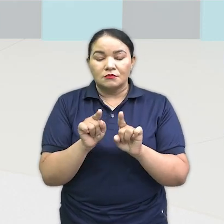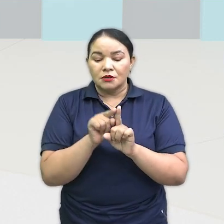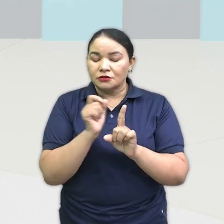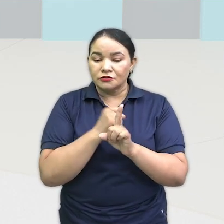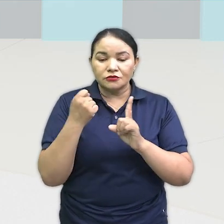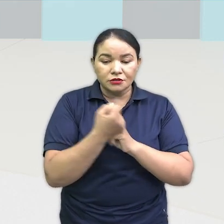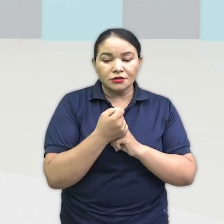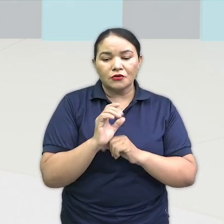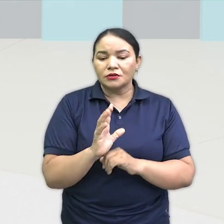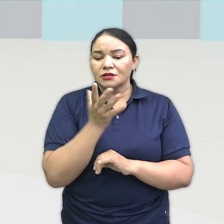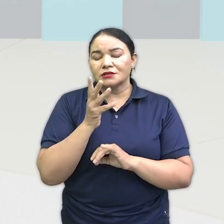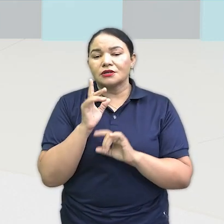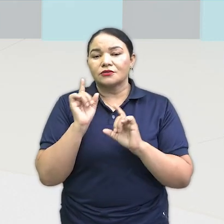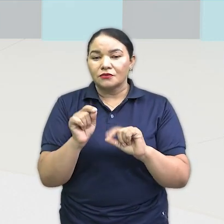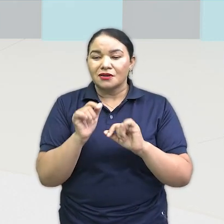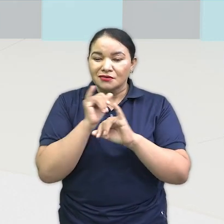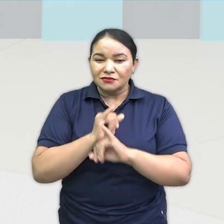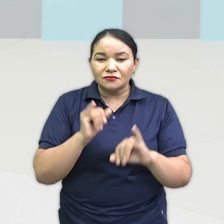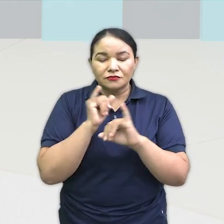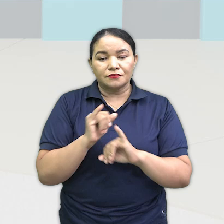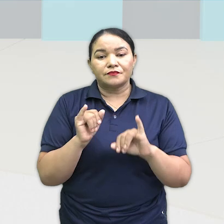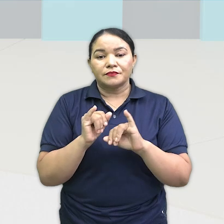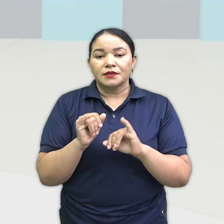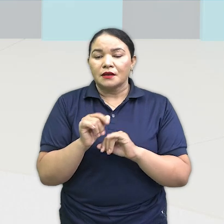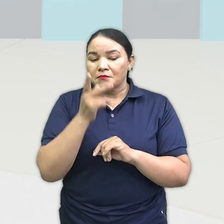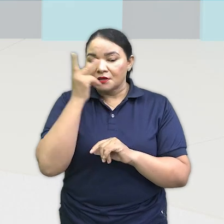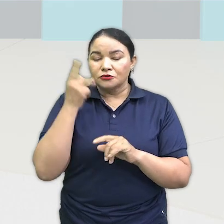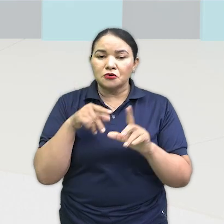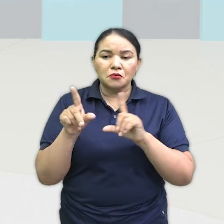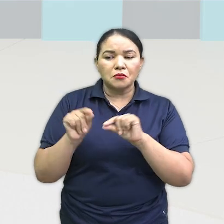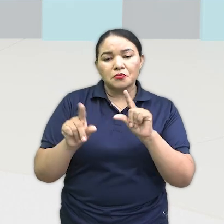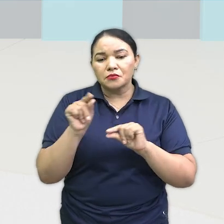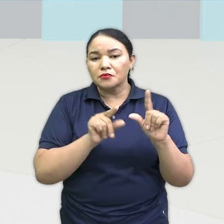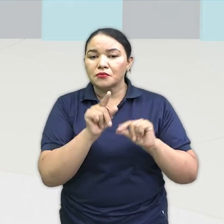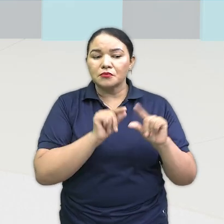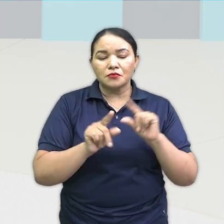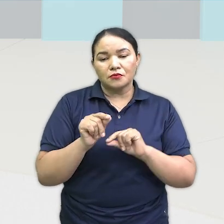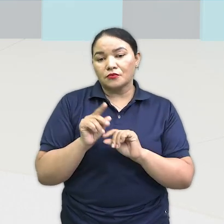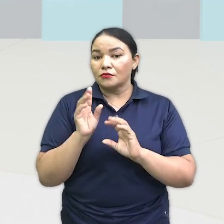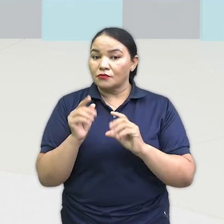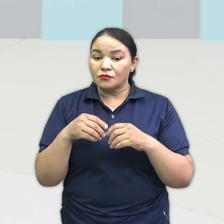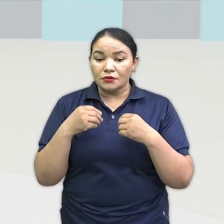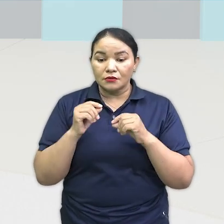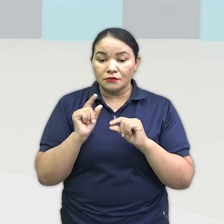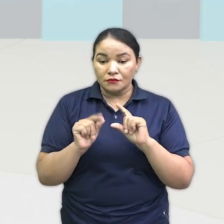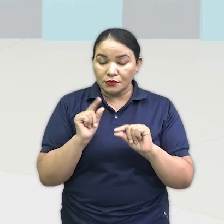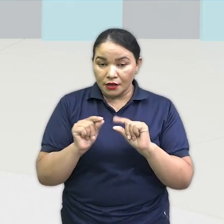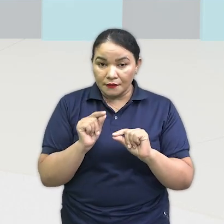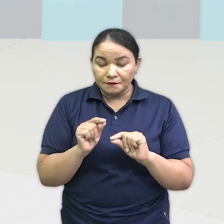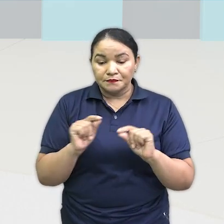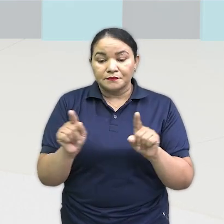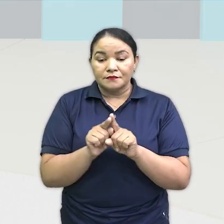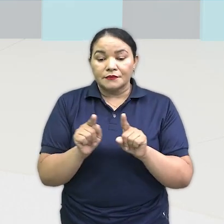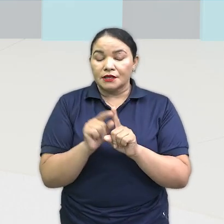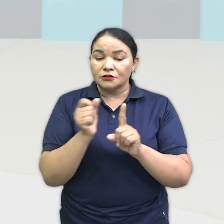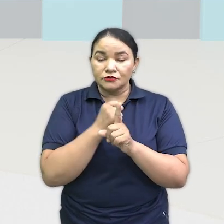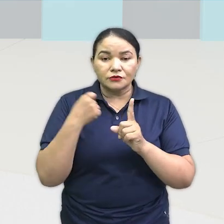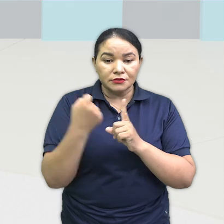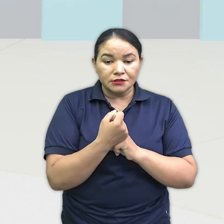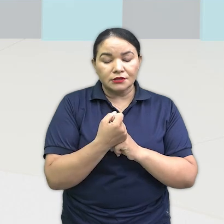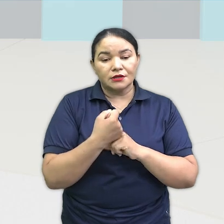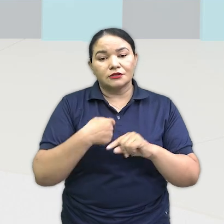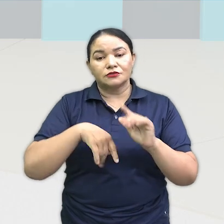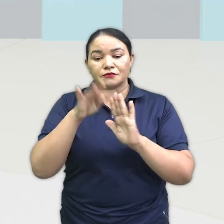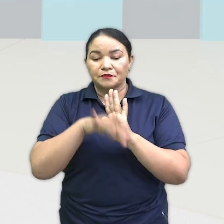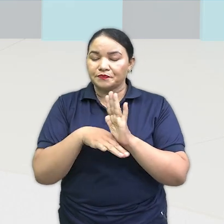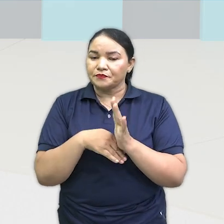a respeito desse assunto? O que as pessoas têm comentado? Como que é a sociedade em que o texto foi escrito, né?